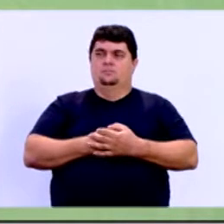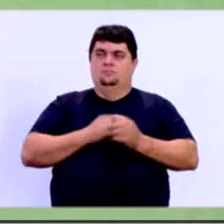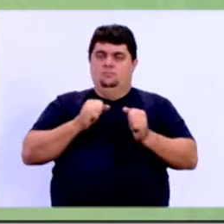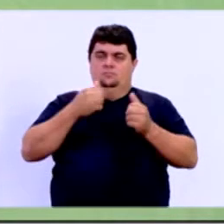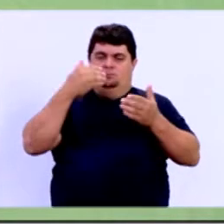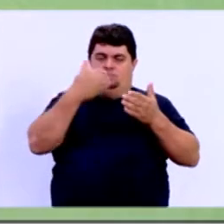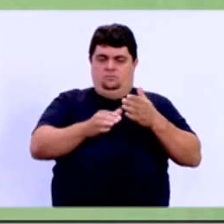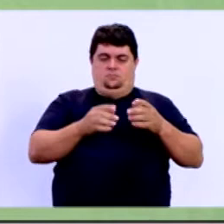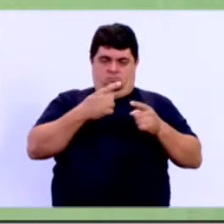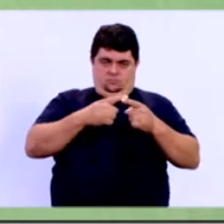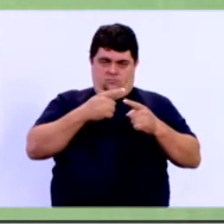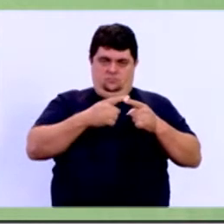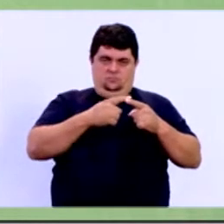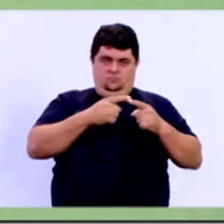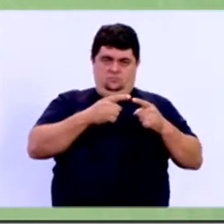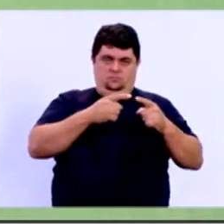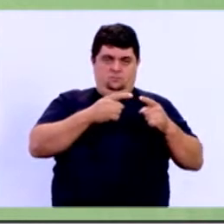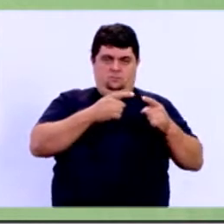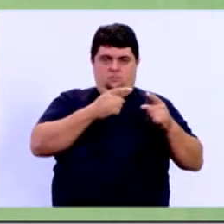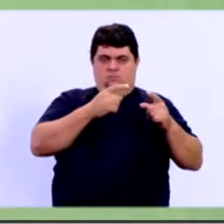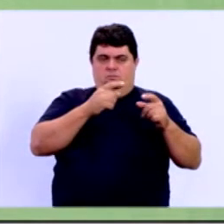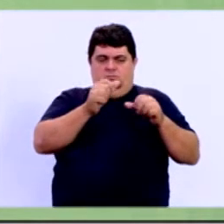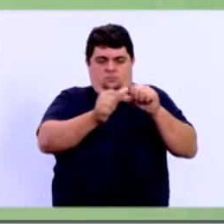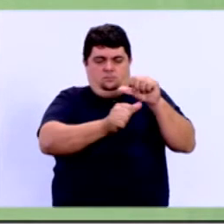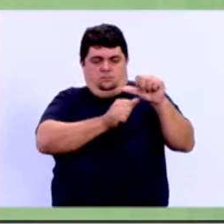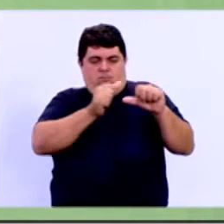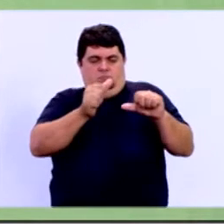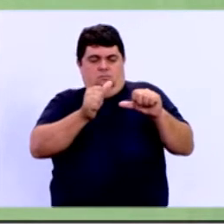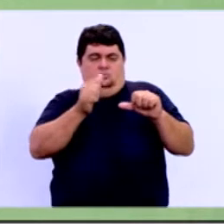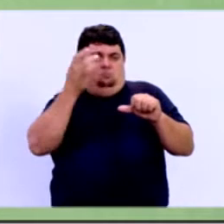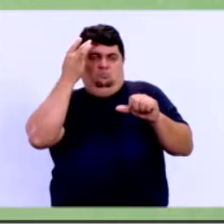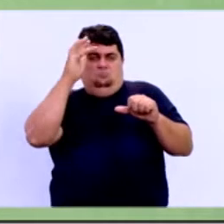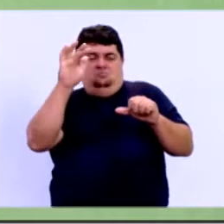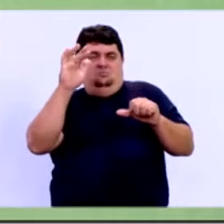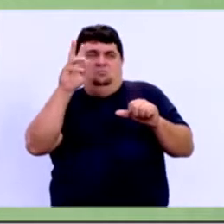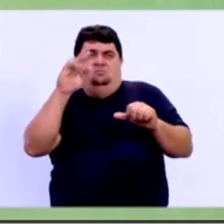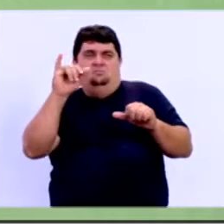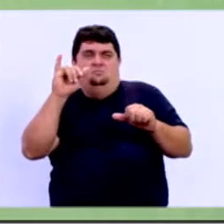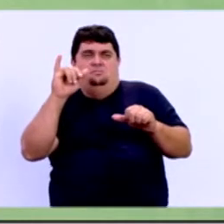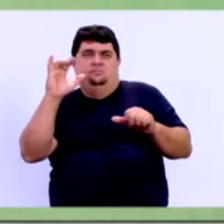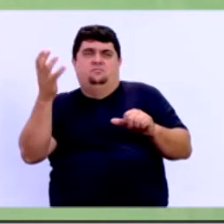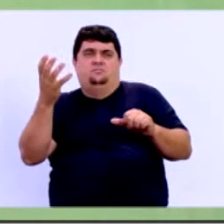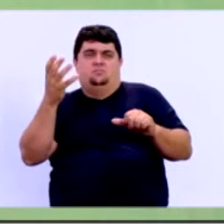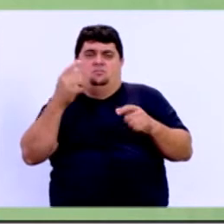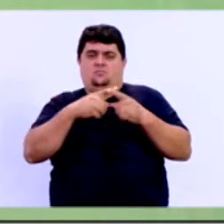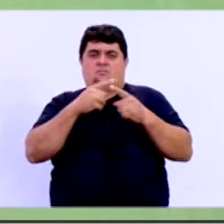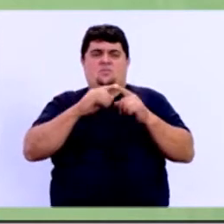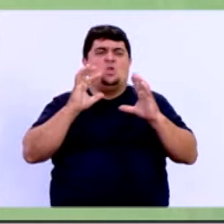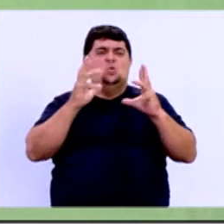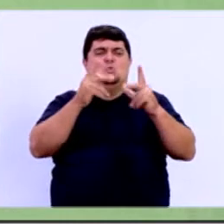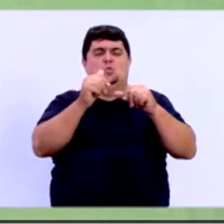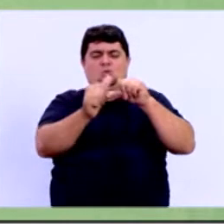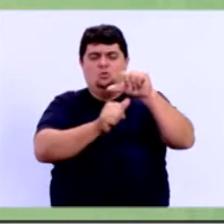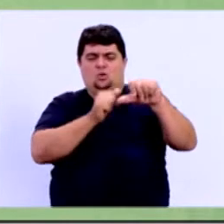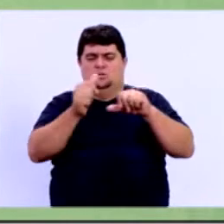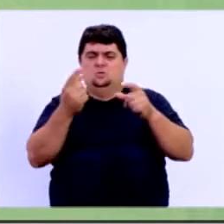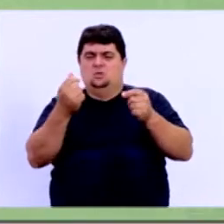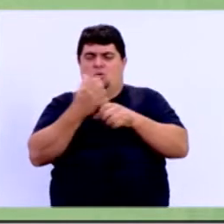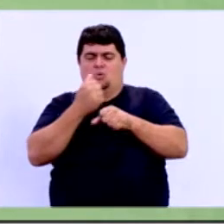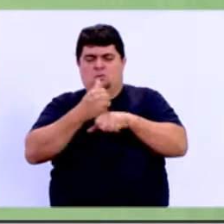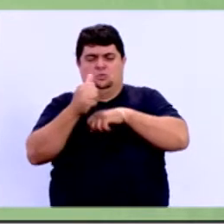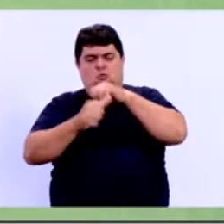de uma mudança não esperada. O mercado ele passa por transformações, a economia passa